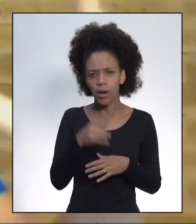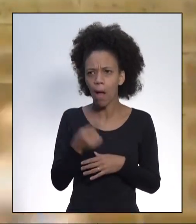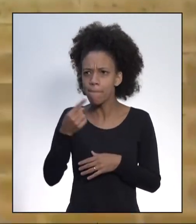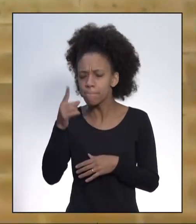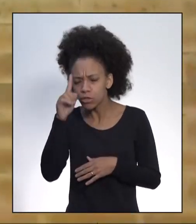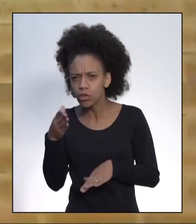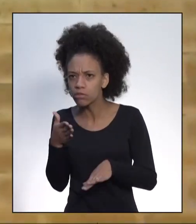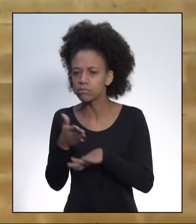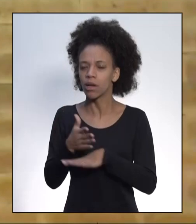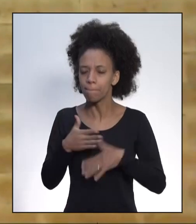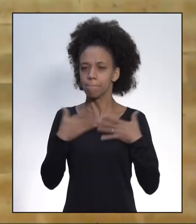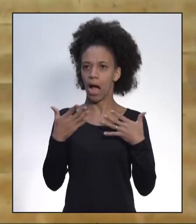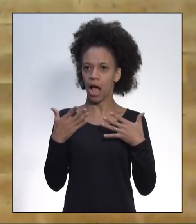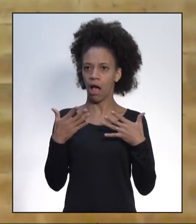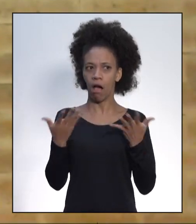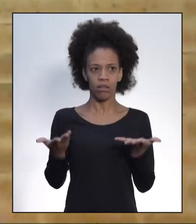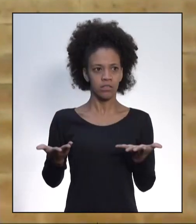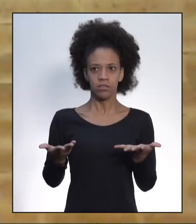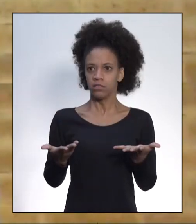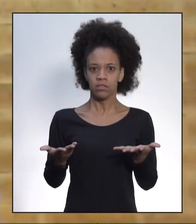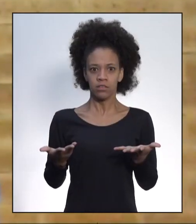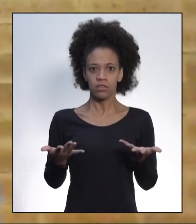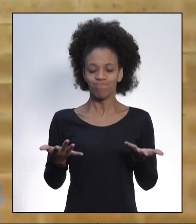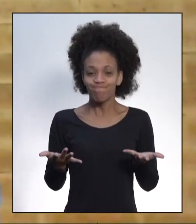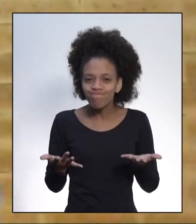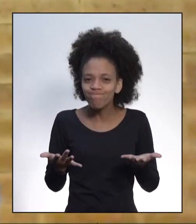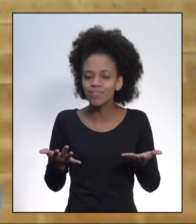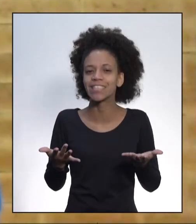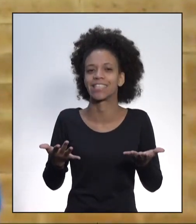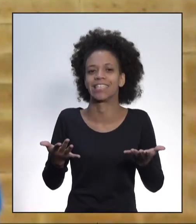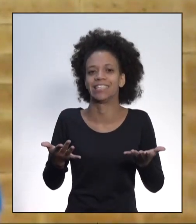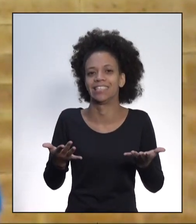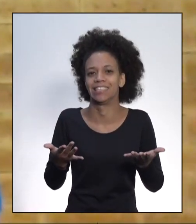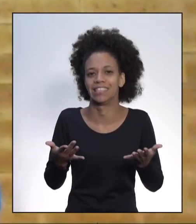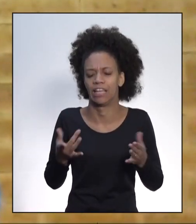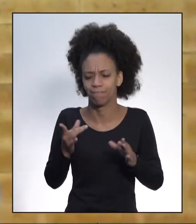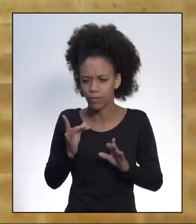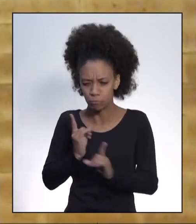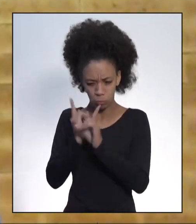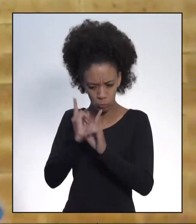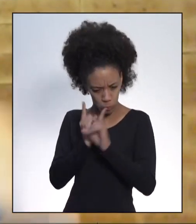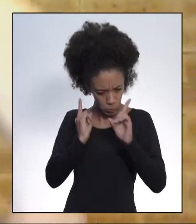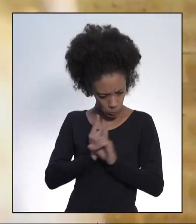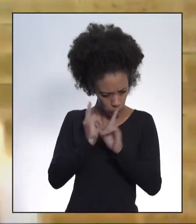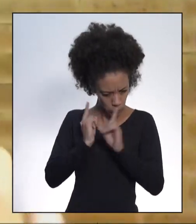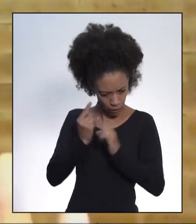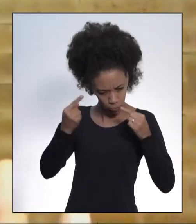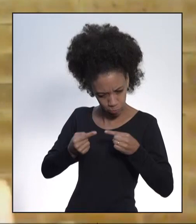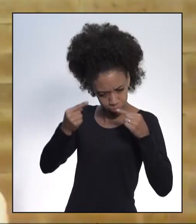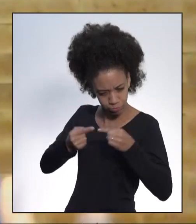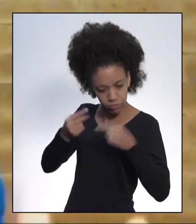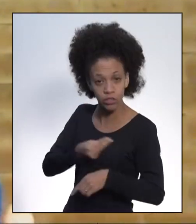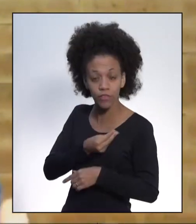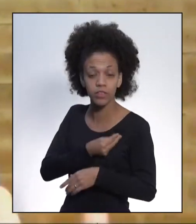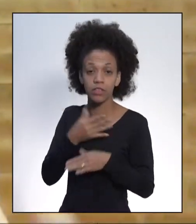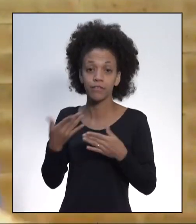eu cheguei, que foi um impacto muito grande para mim. E aí vem, né, enfrentar todos esses desafios, que é você